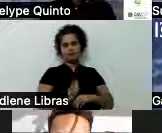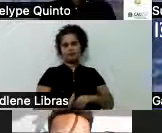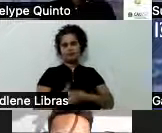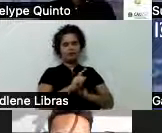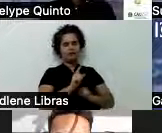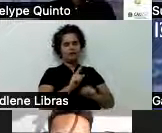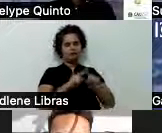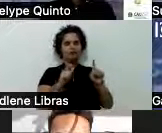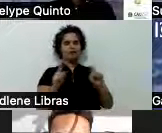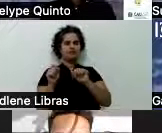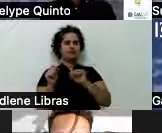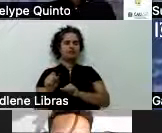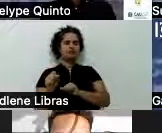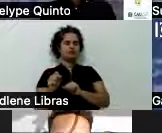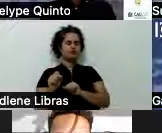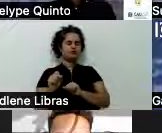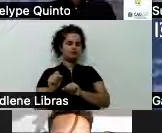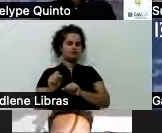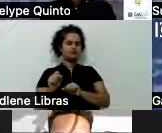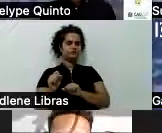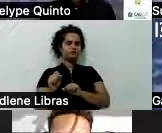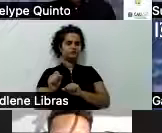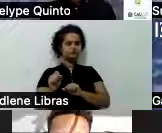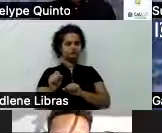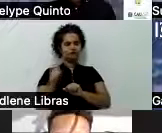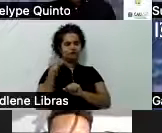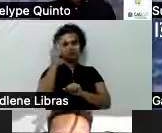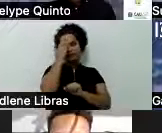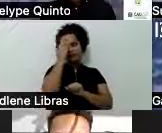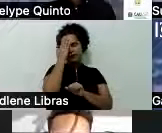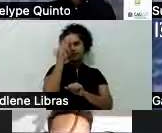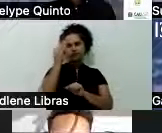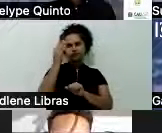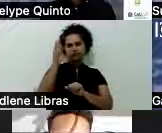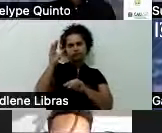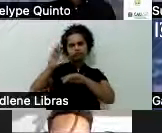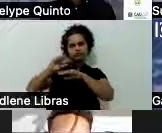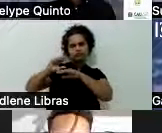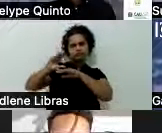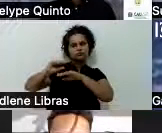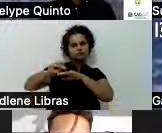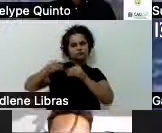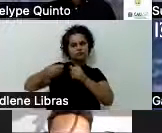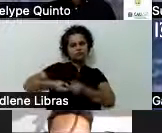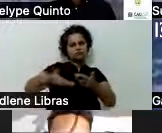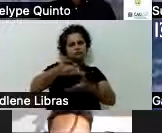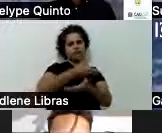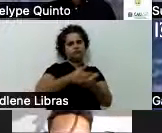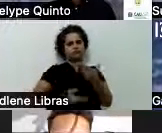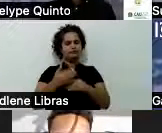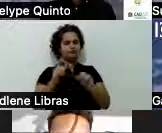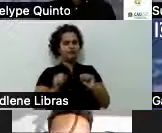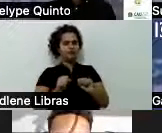que possa articular saberes e também ser multiplicada, né? Pode ser uma